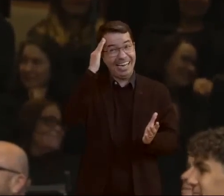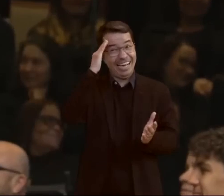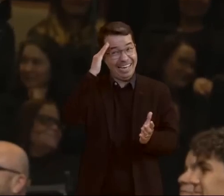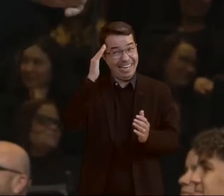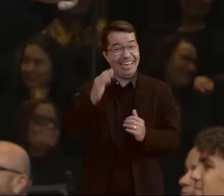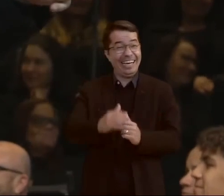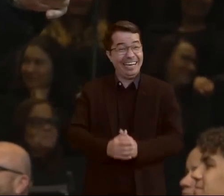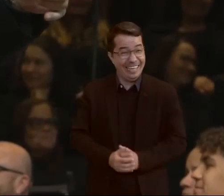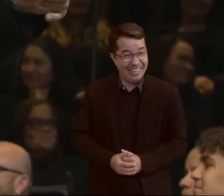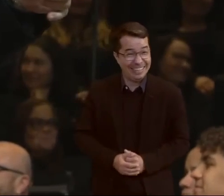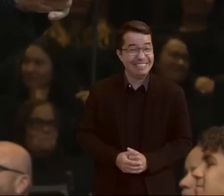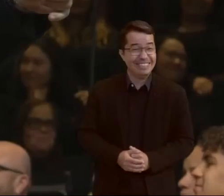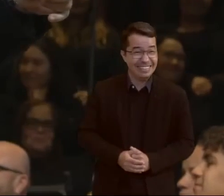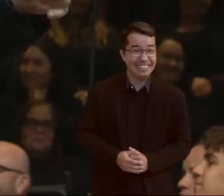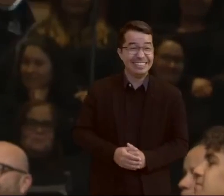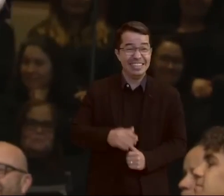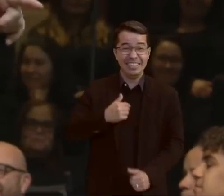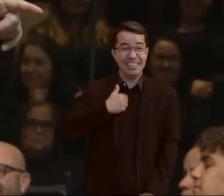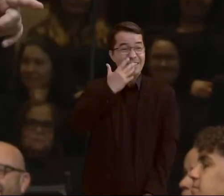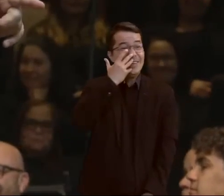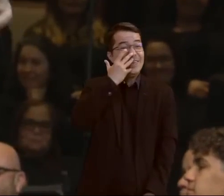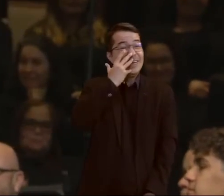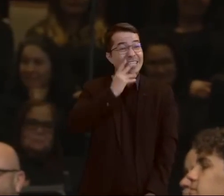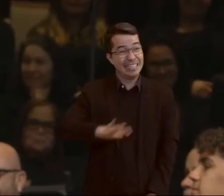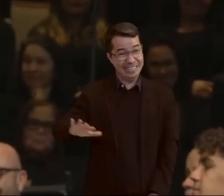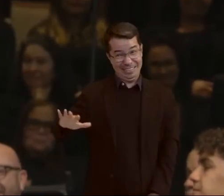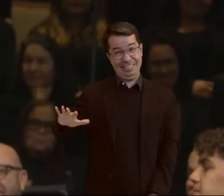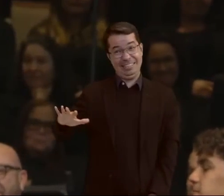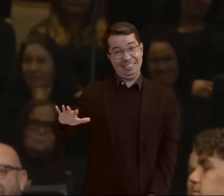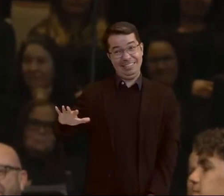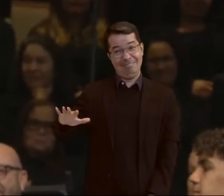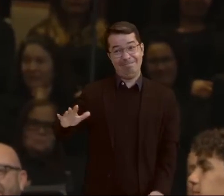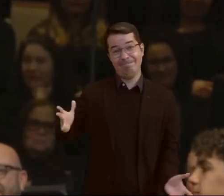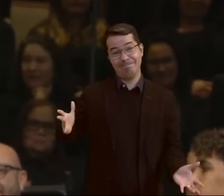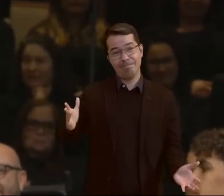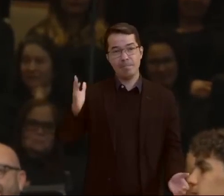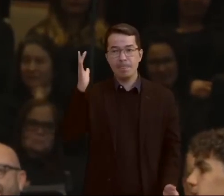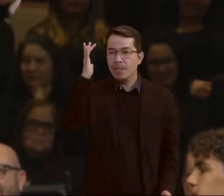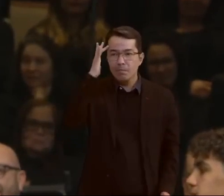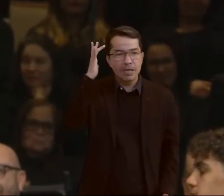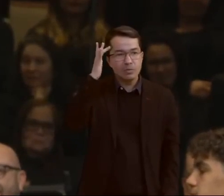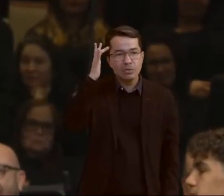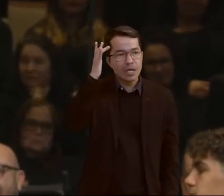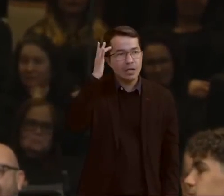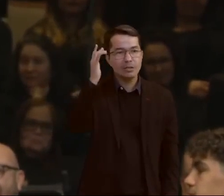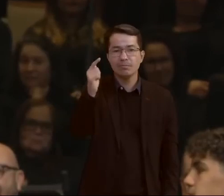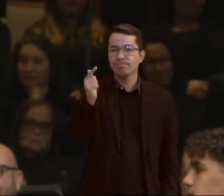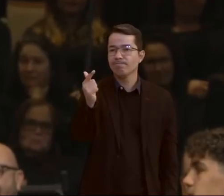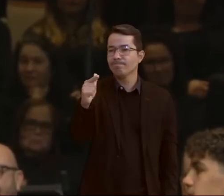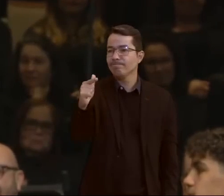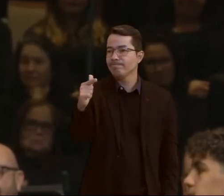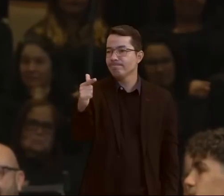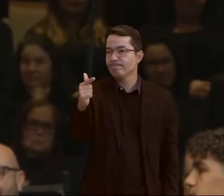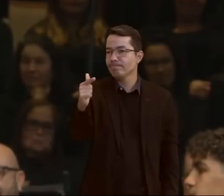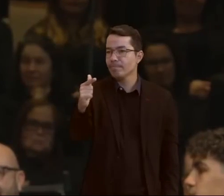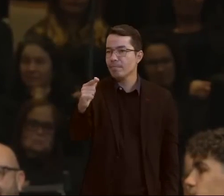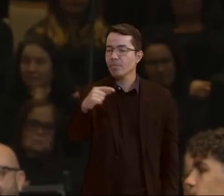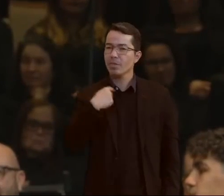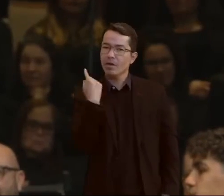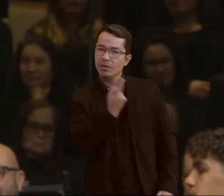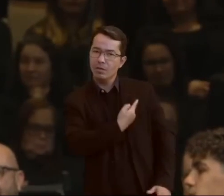Ser criança é exatamente isso. Imaturo é imaginar que a gente pode fazer as coisas e elas não